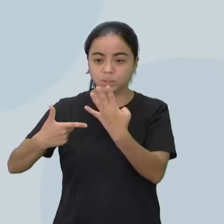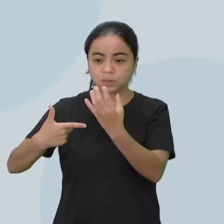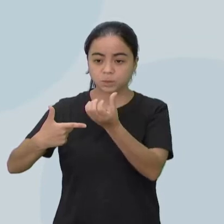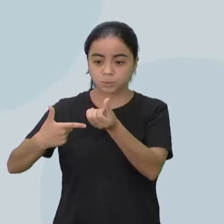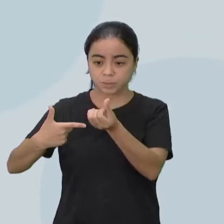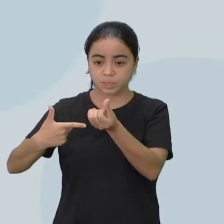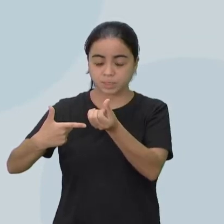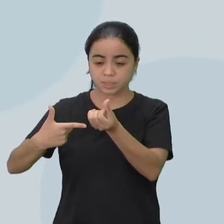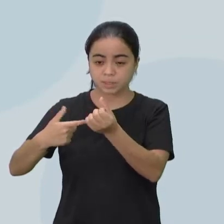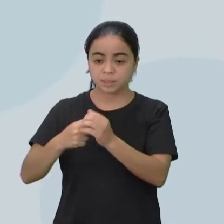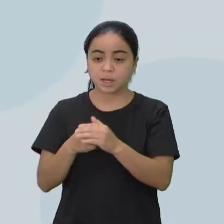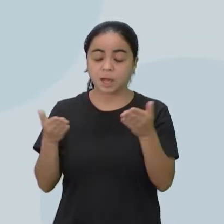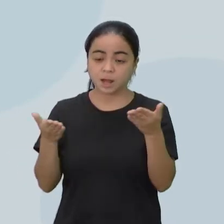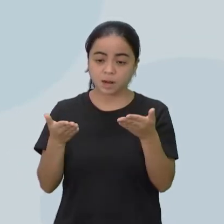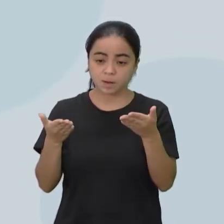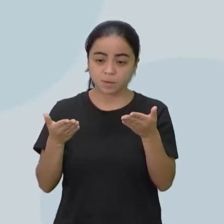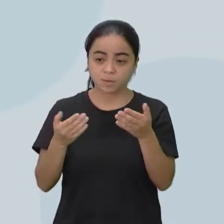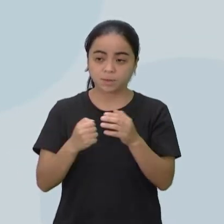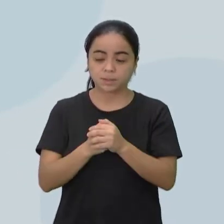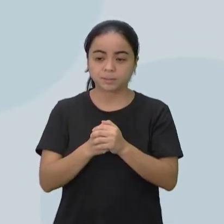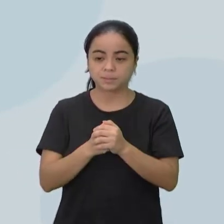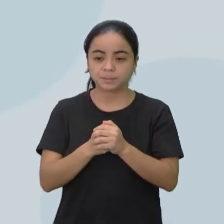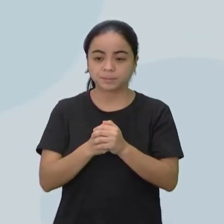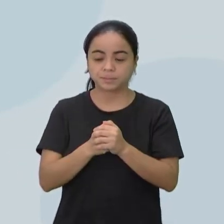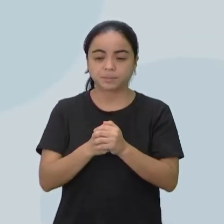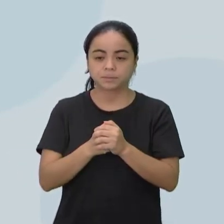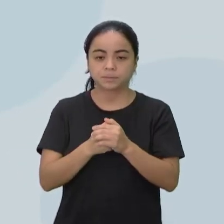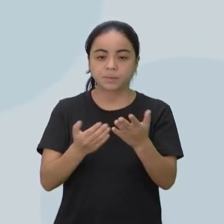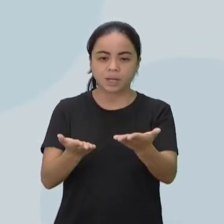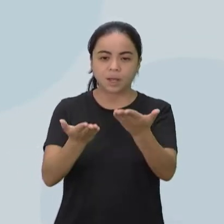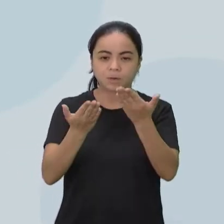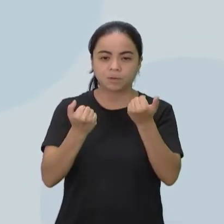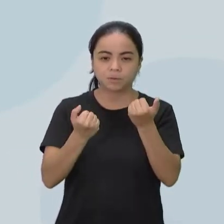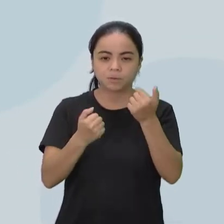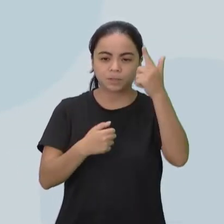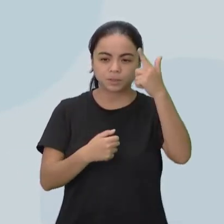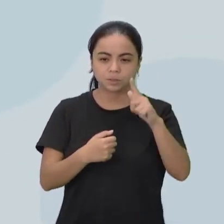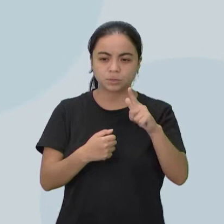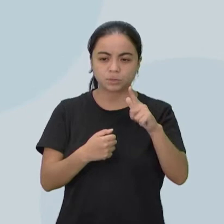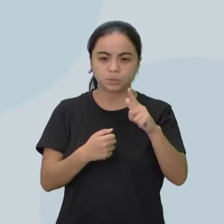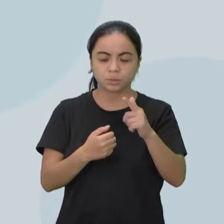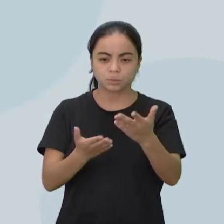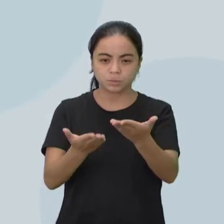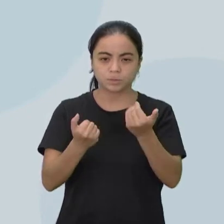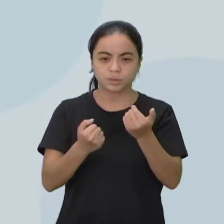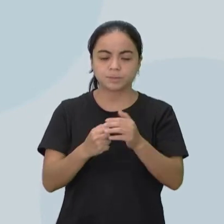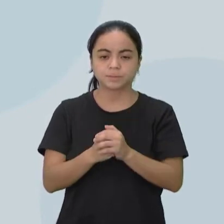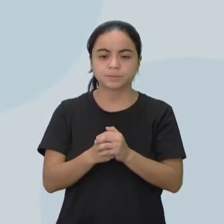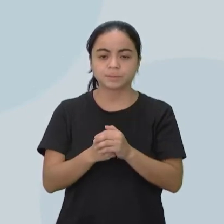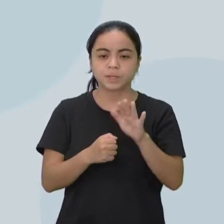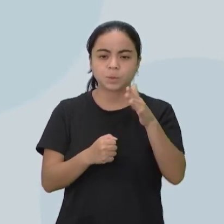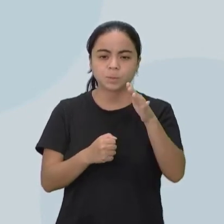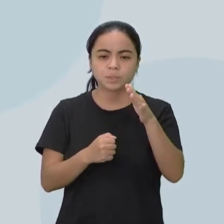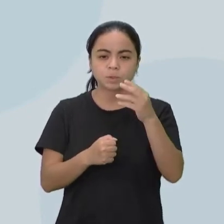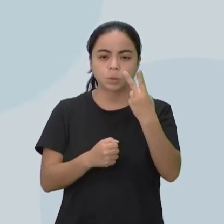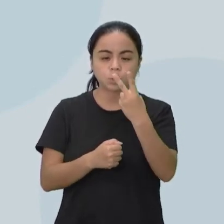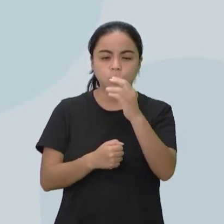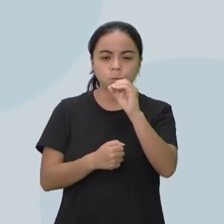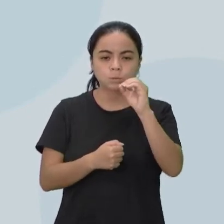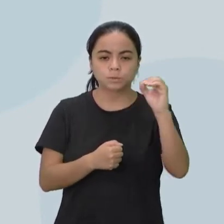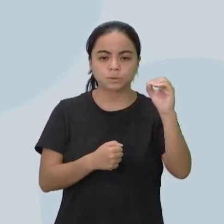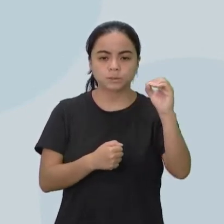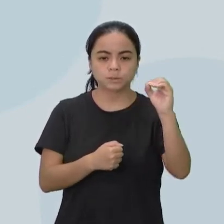10,46 desta primeira coluna, tá certo? Vamos fazer uma outra divisão, uma outra relação, ó.